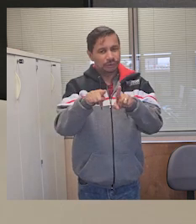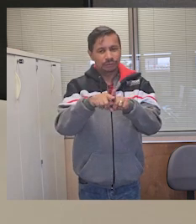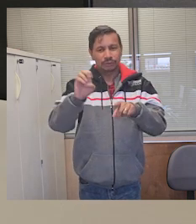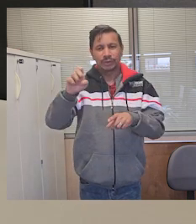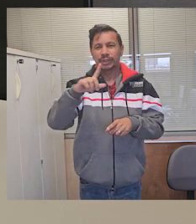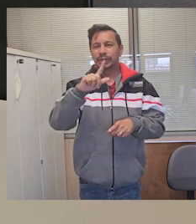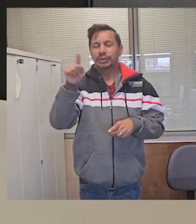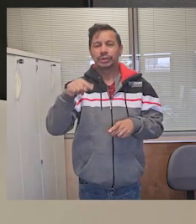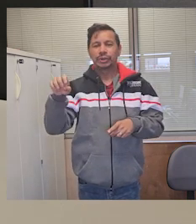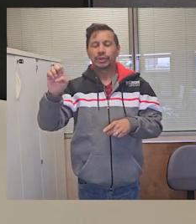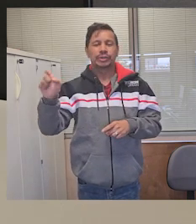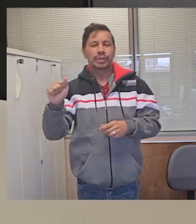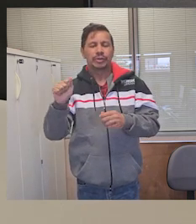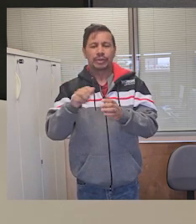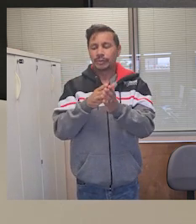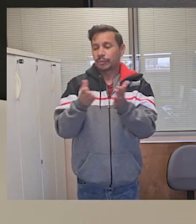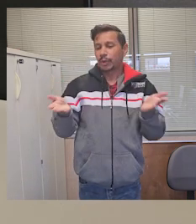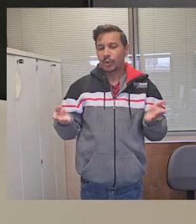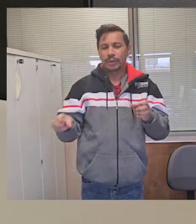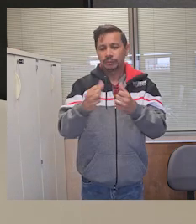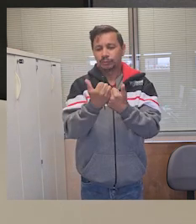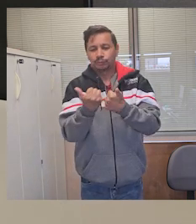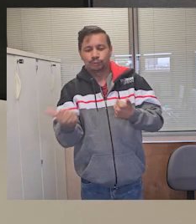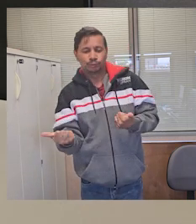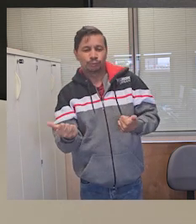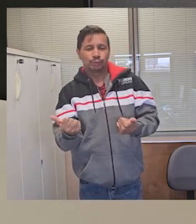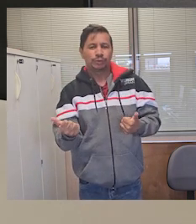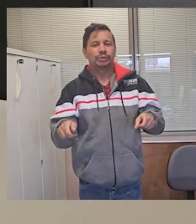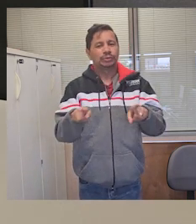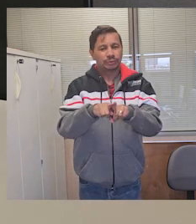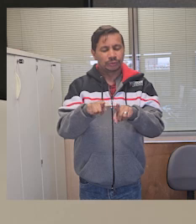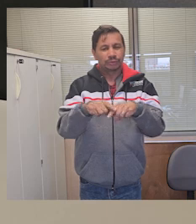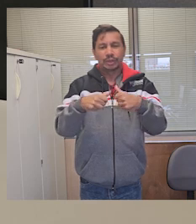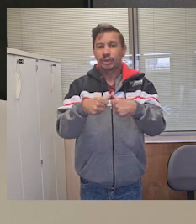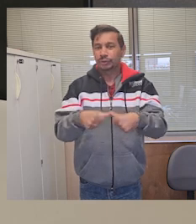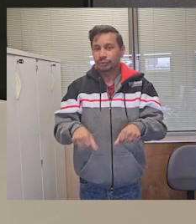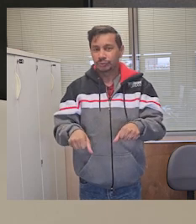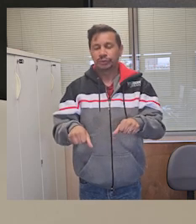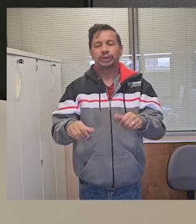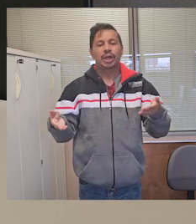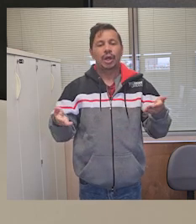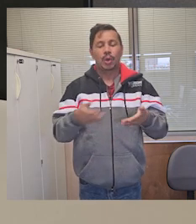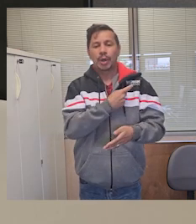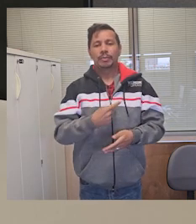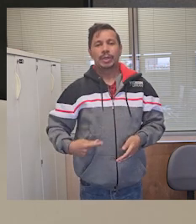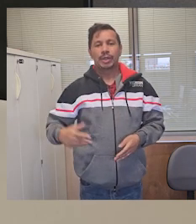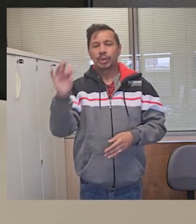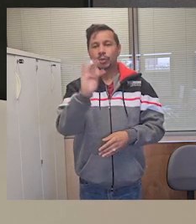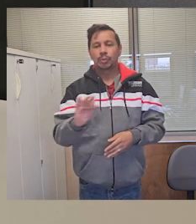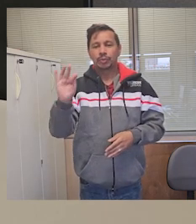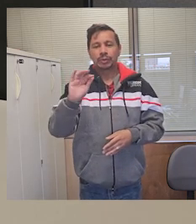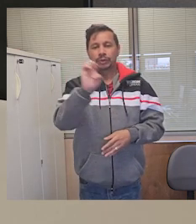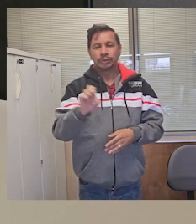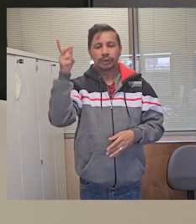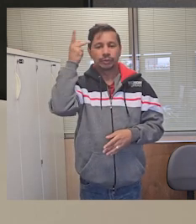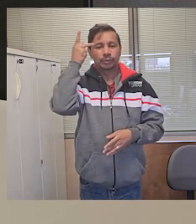companheiro Eliseu, que deixa a presidência e passa para o companheiro Luiz Carlos, mas fica na presidência da Federação dos